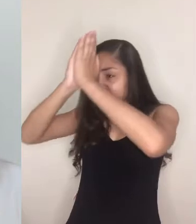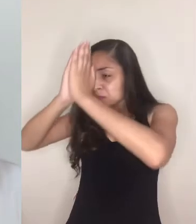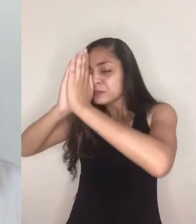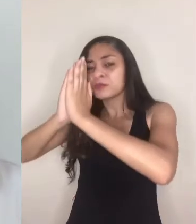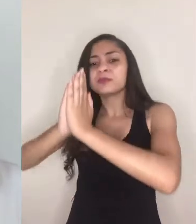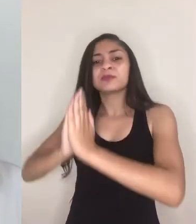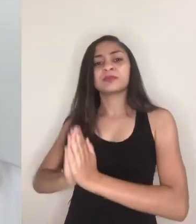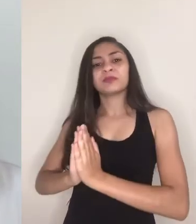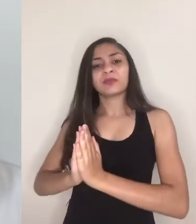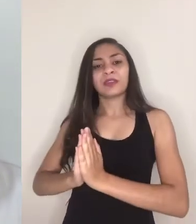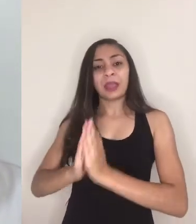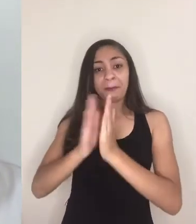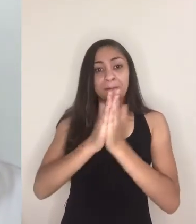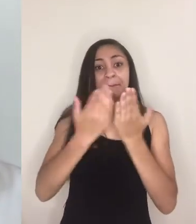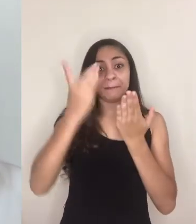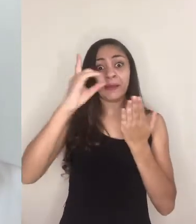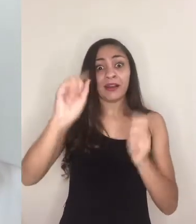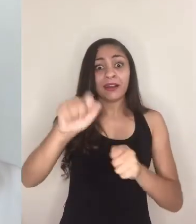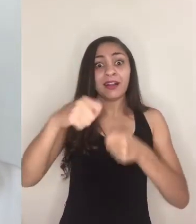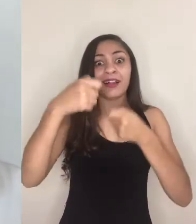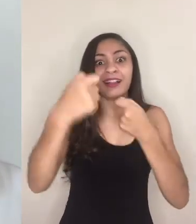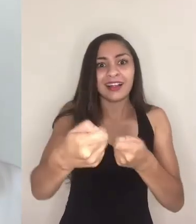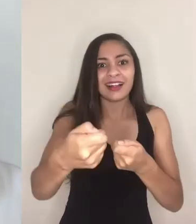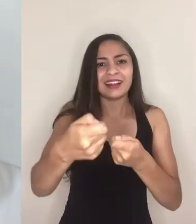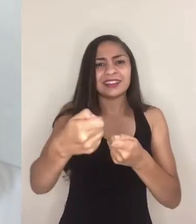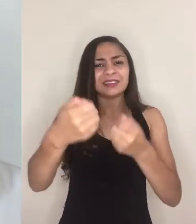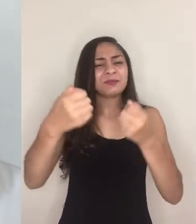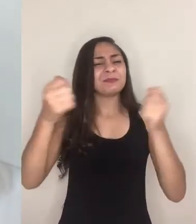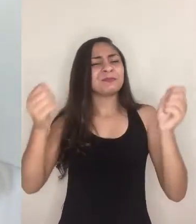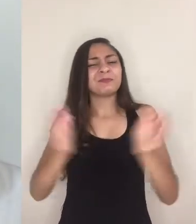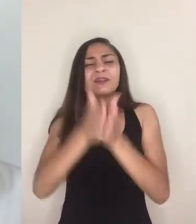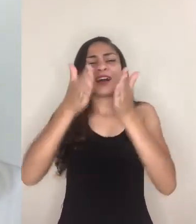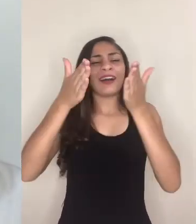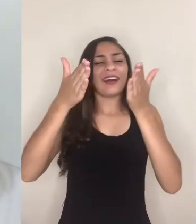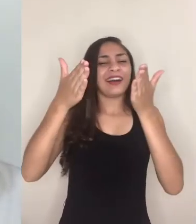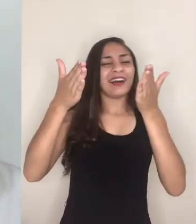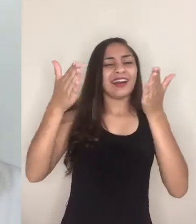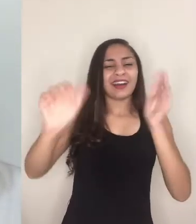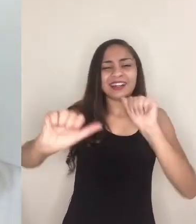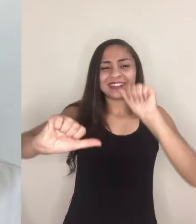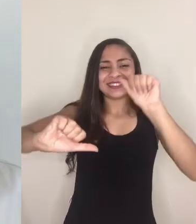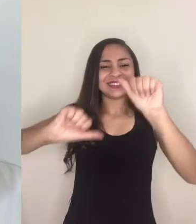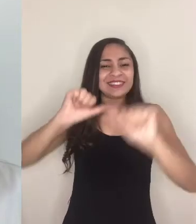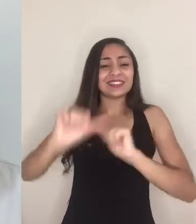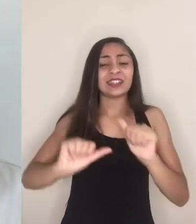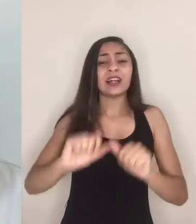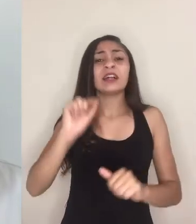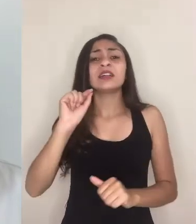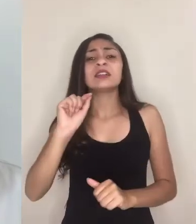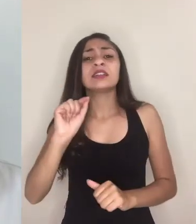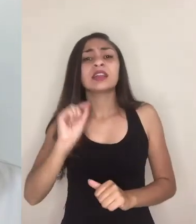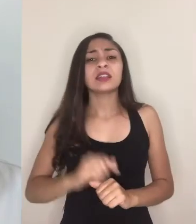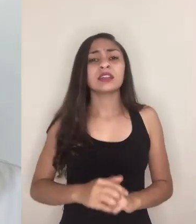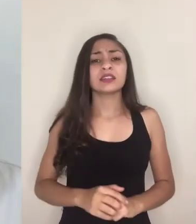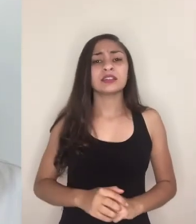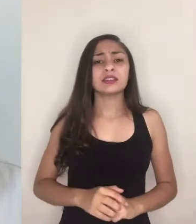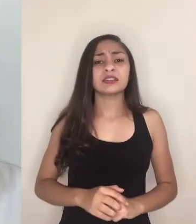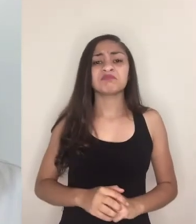que nos deu sua palavra de modo tão maravilhoso? Quem